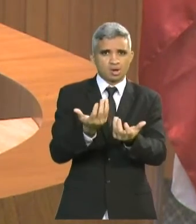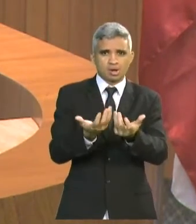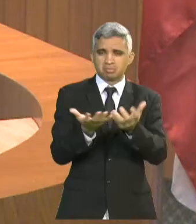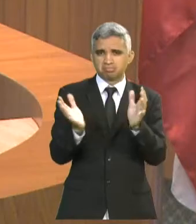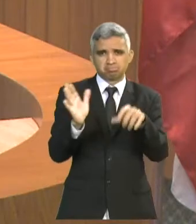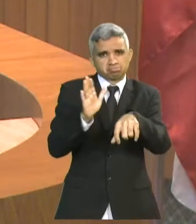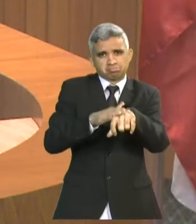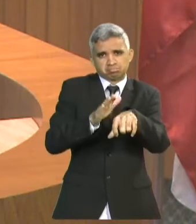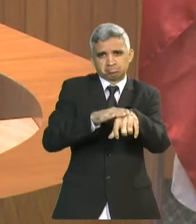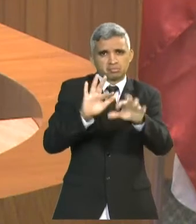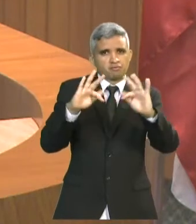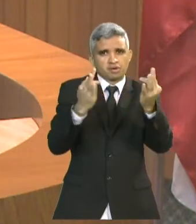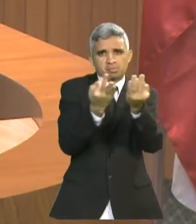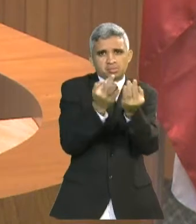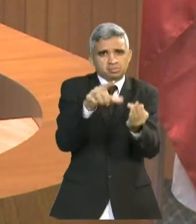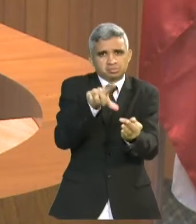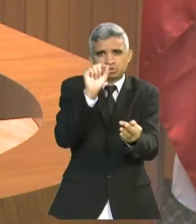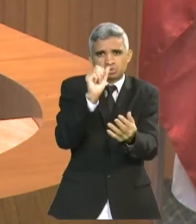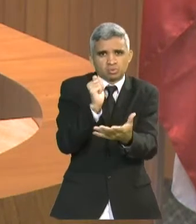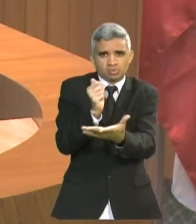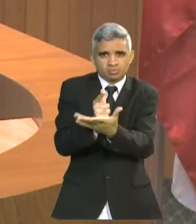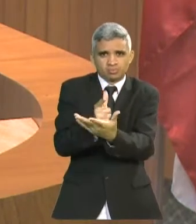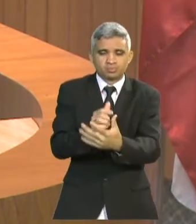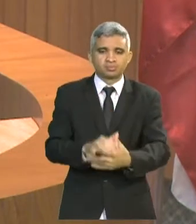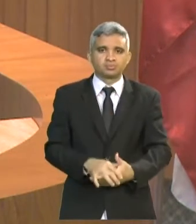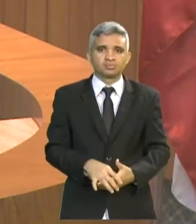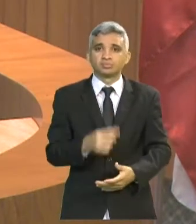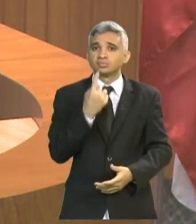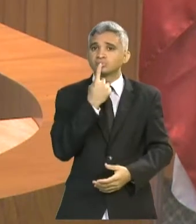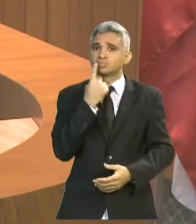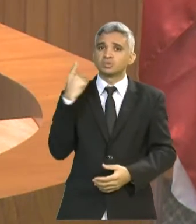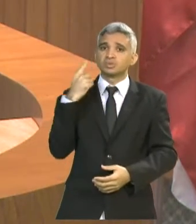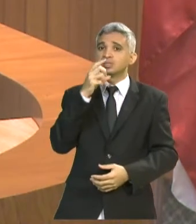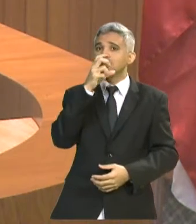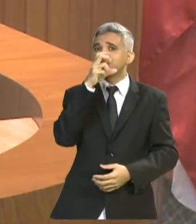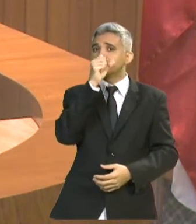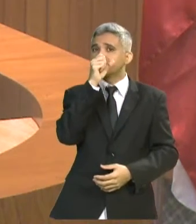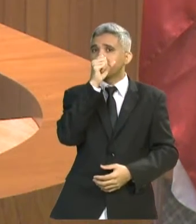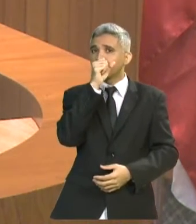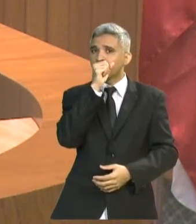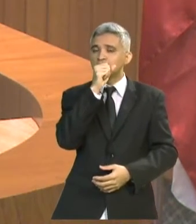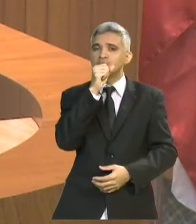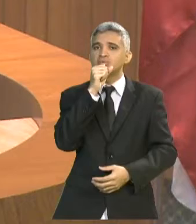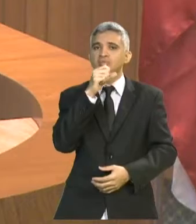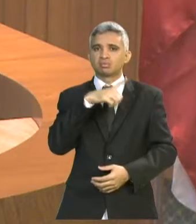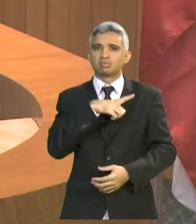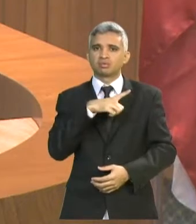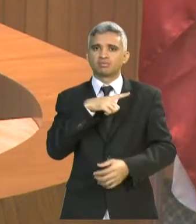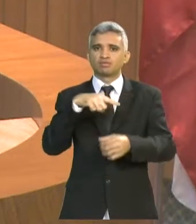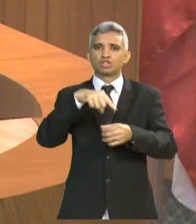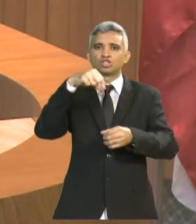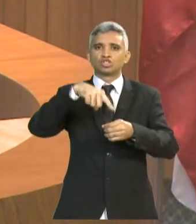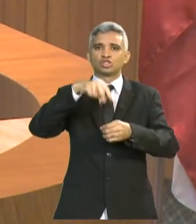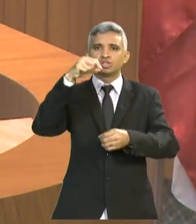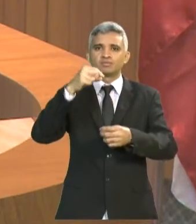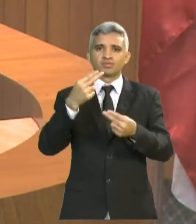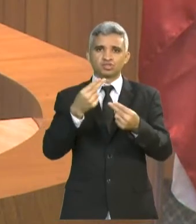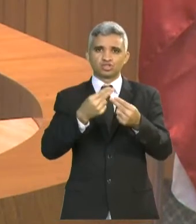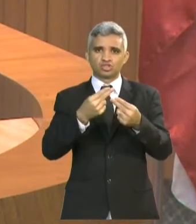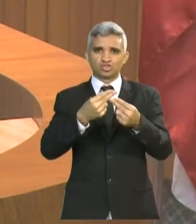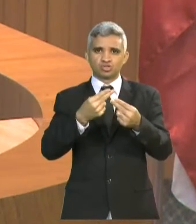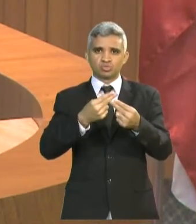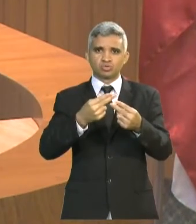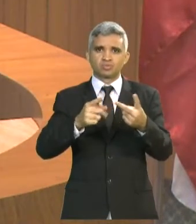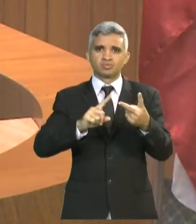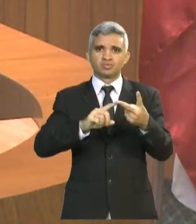último sábado, houve o sorteio para os municípios de Timon, que é o nosso município, Caxias, foi